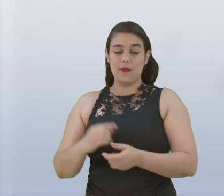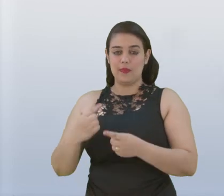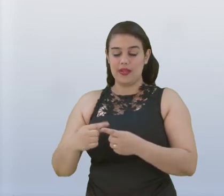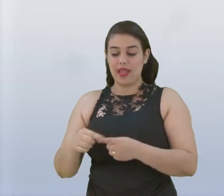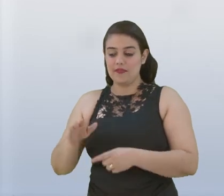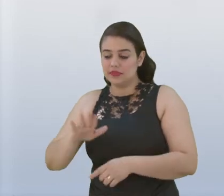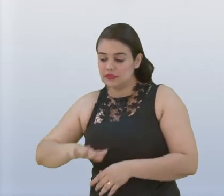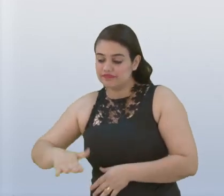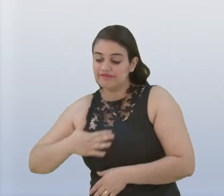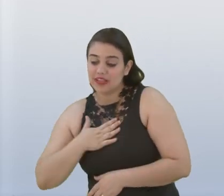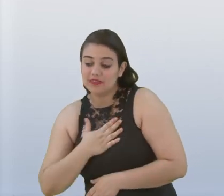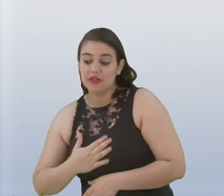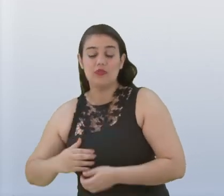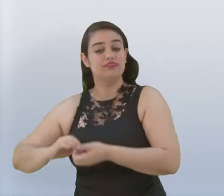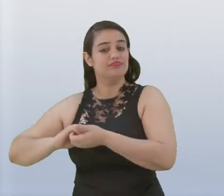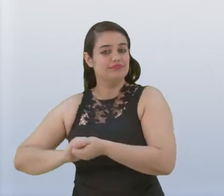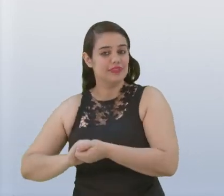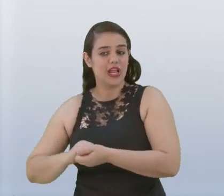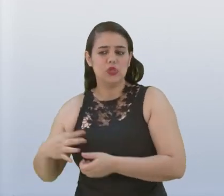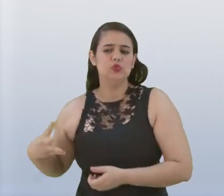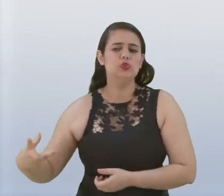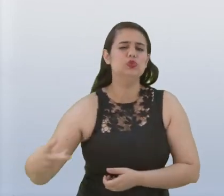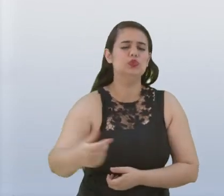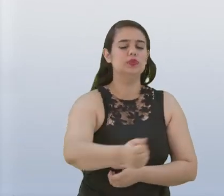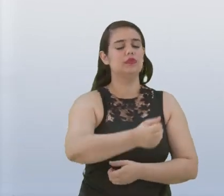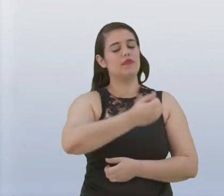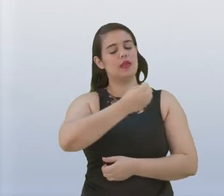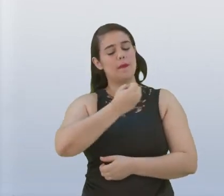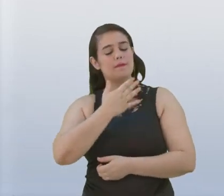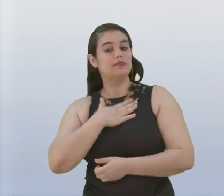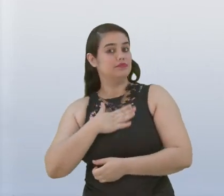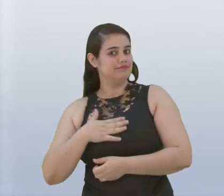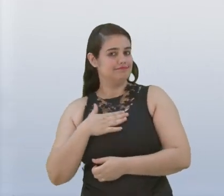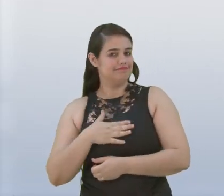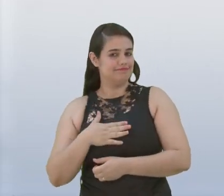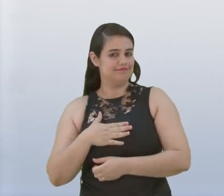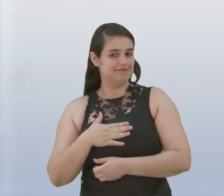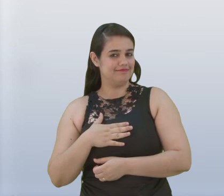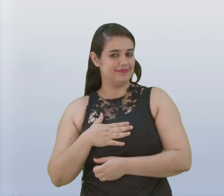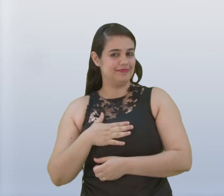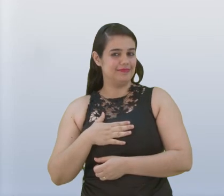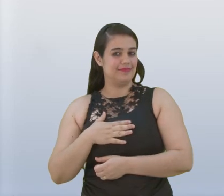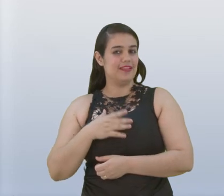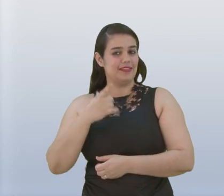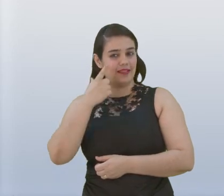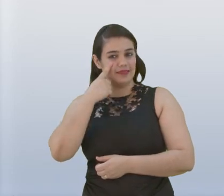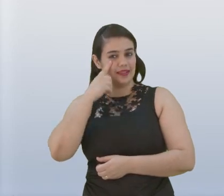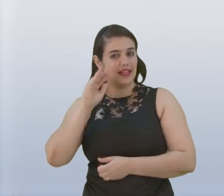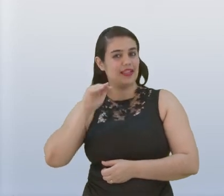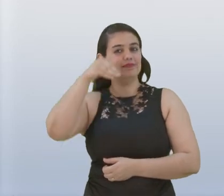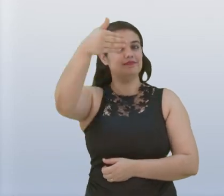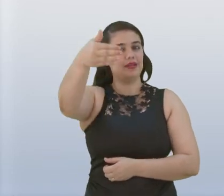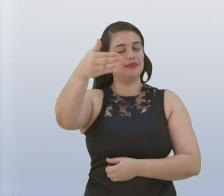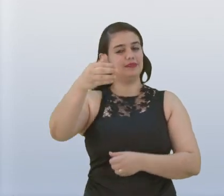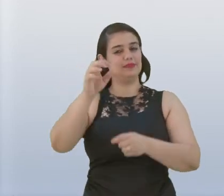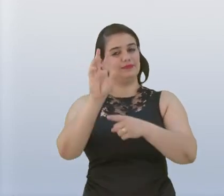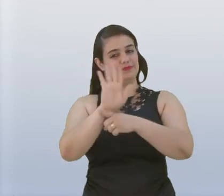mal-entendidos. Agindo dessa forma, você garante a harmonia e o êxito nos trabalhos desenvolvidos. Esperamos